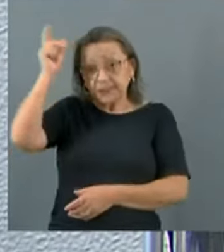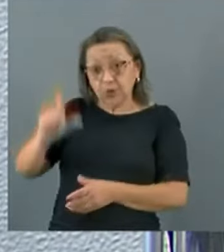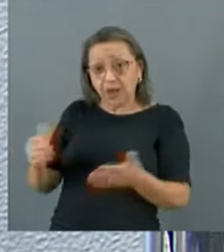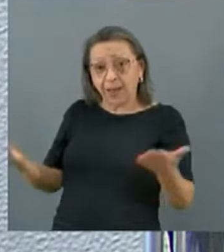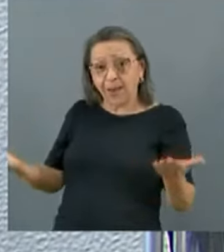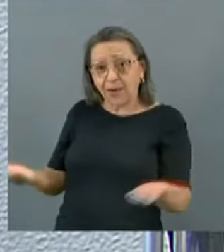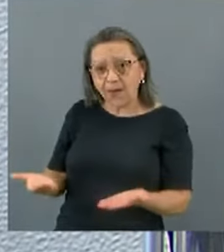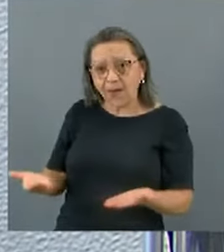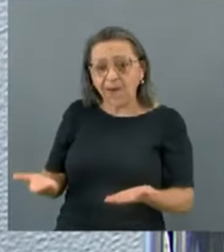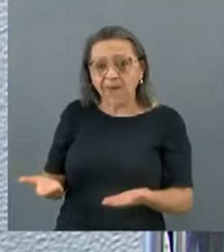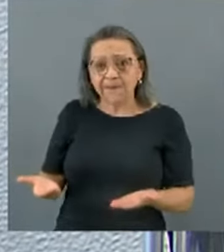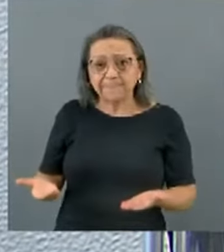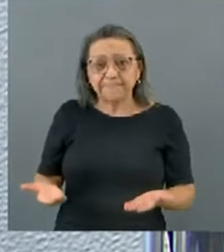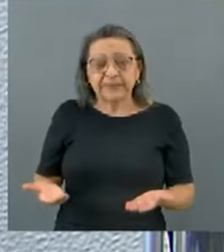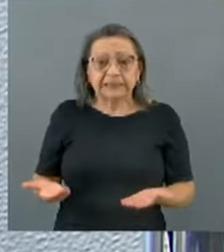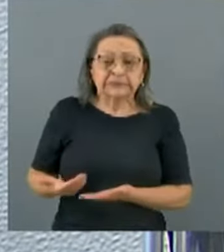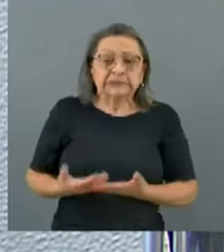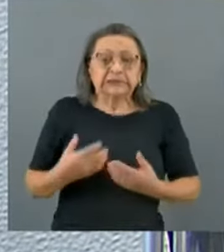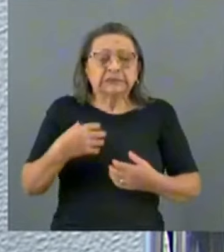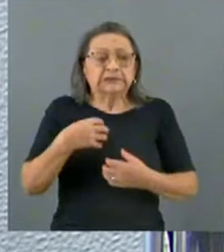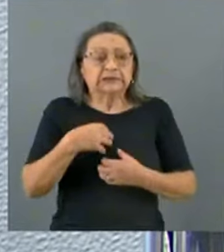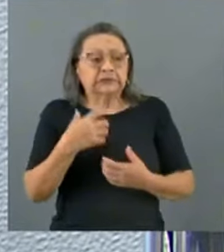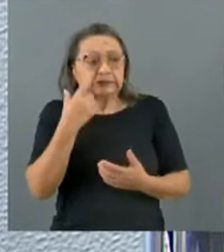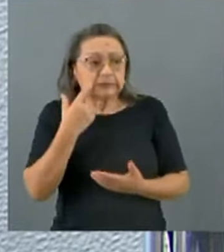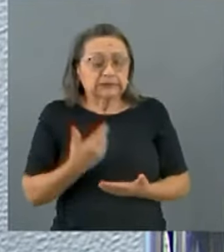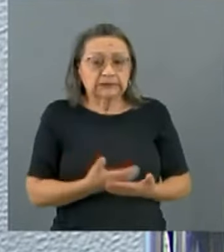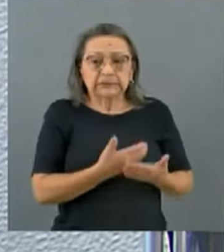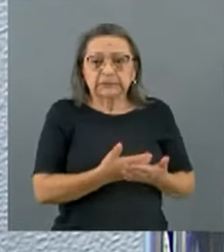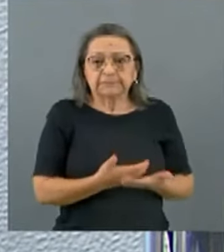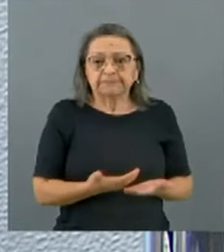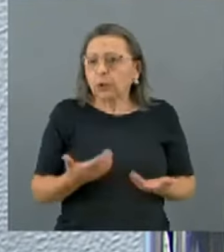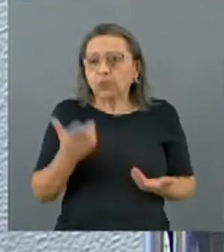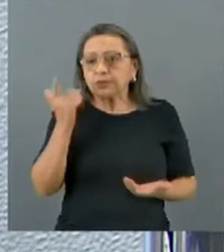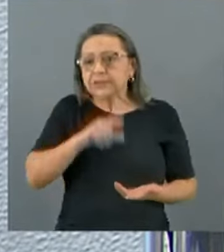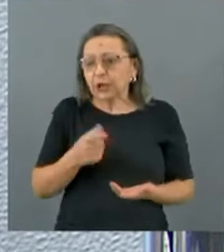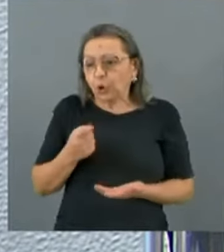ela deixa de comprar uma cadeira de rodas